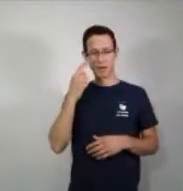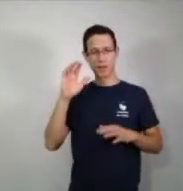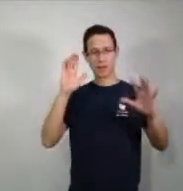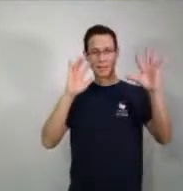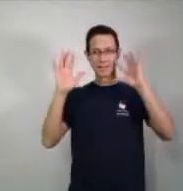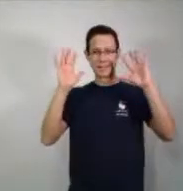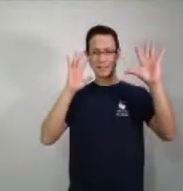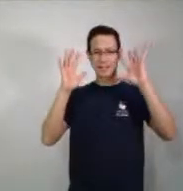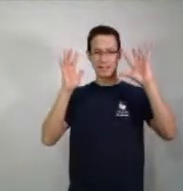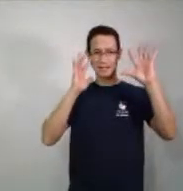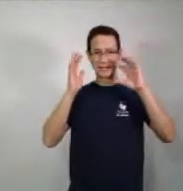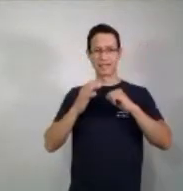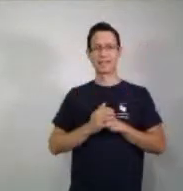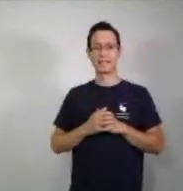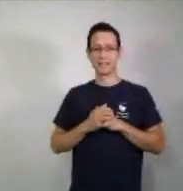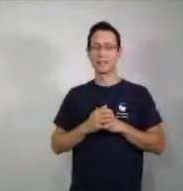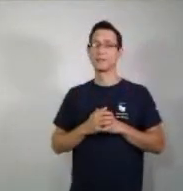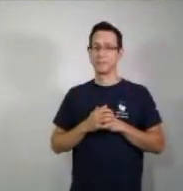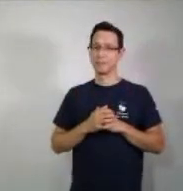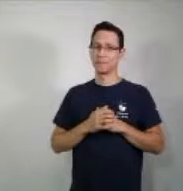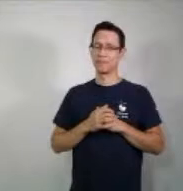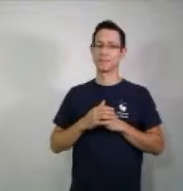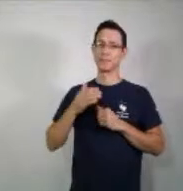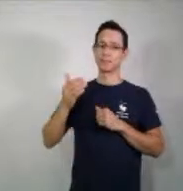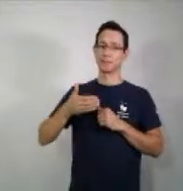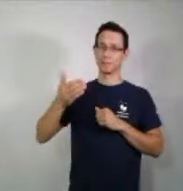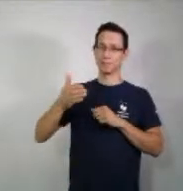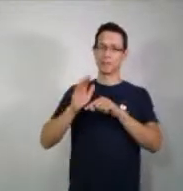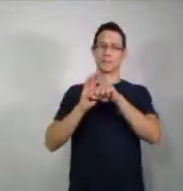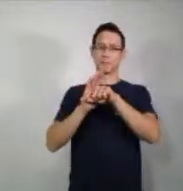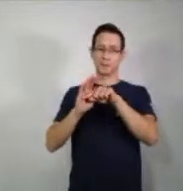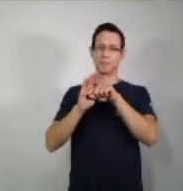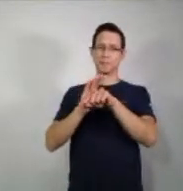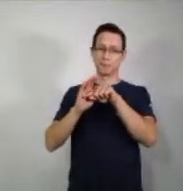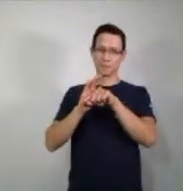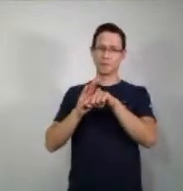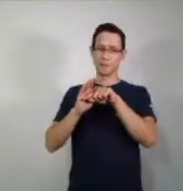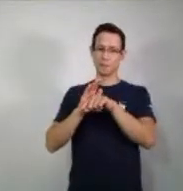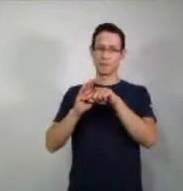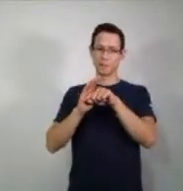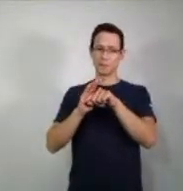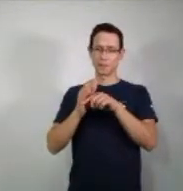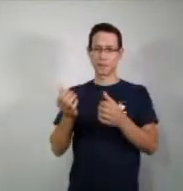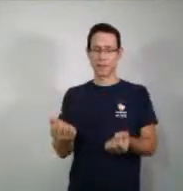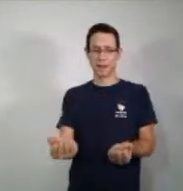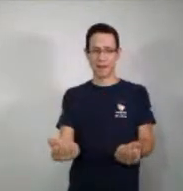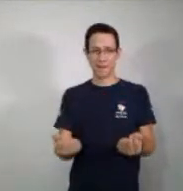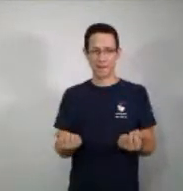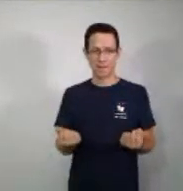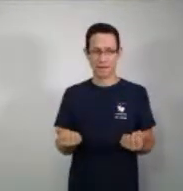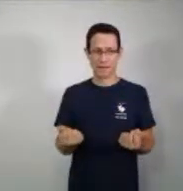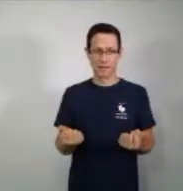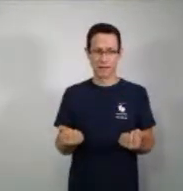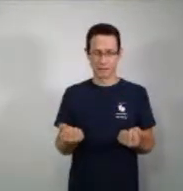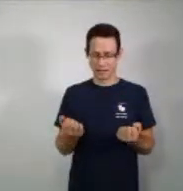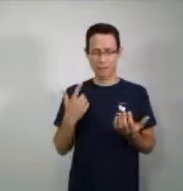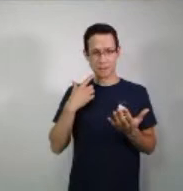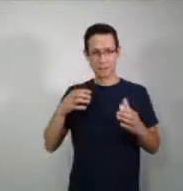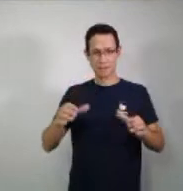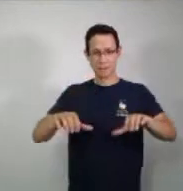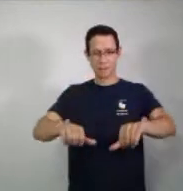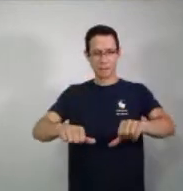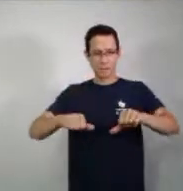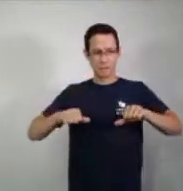isso, enfim. Já no meio, assim, da pesquisa, abre uma gaveta, que não muito grande, e tinha realmente